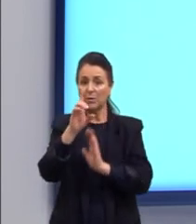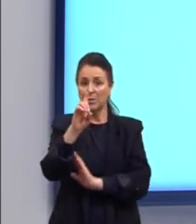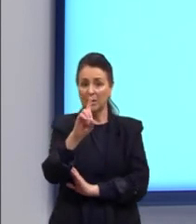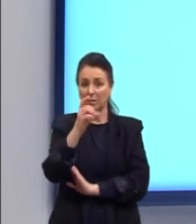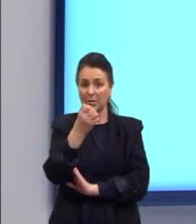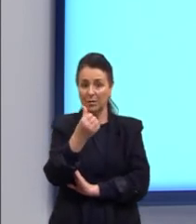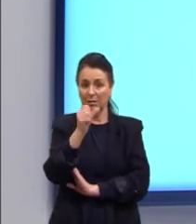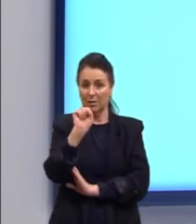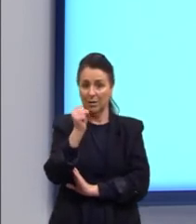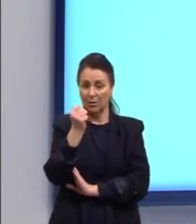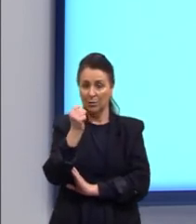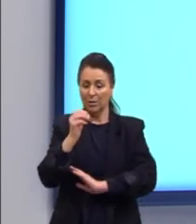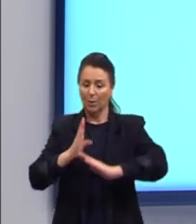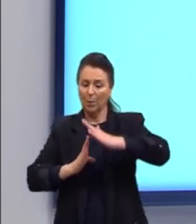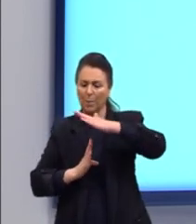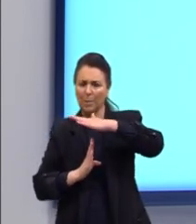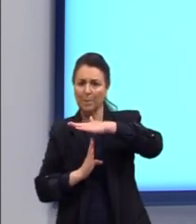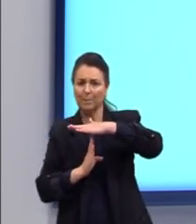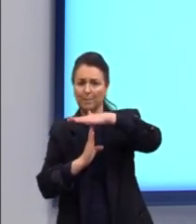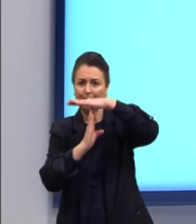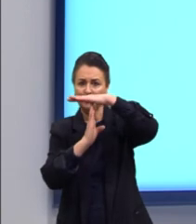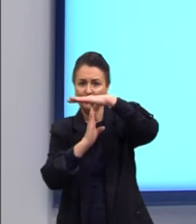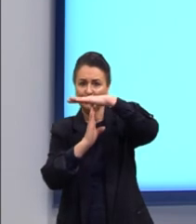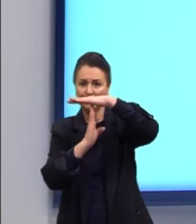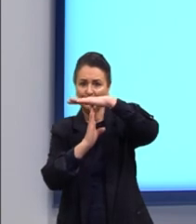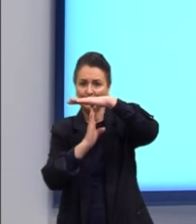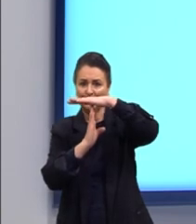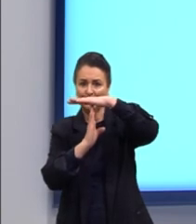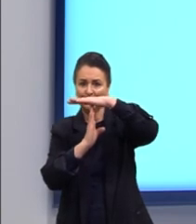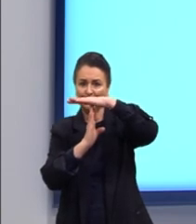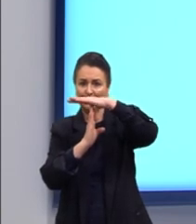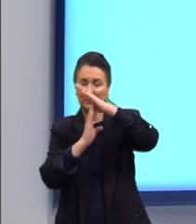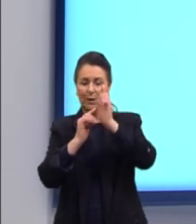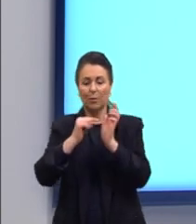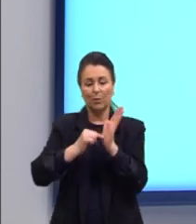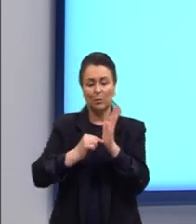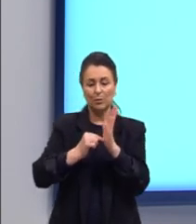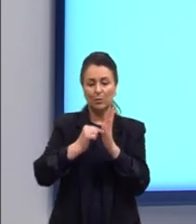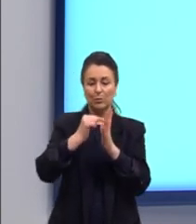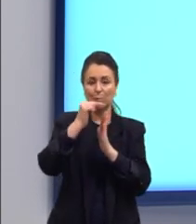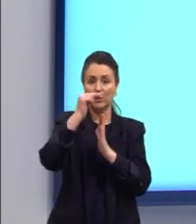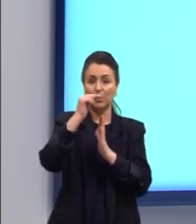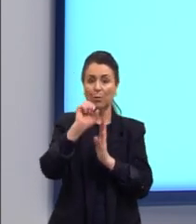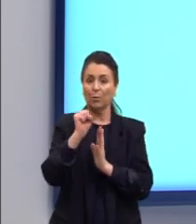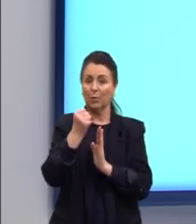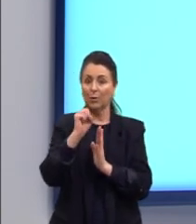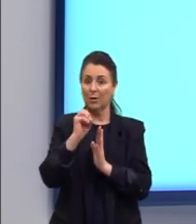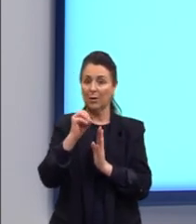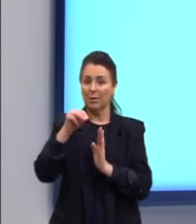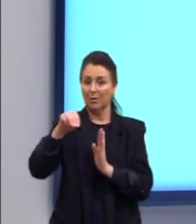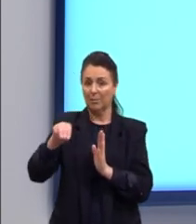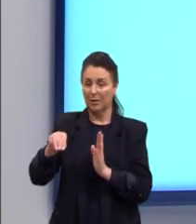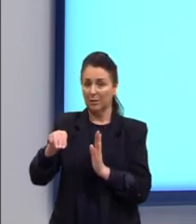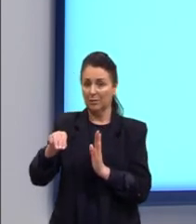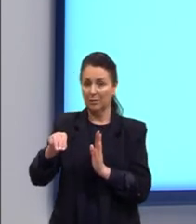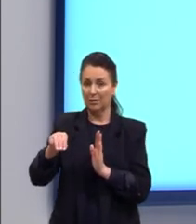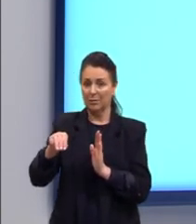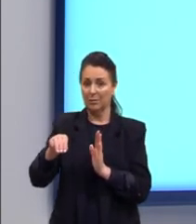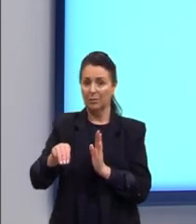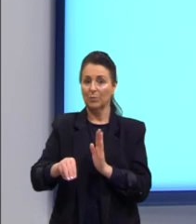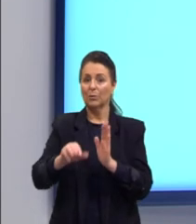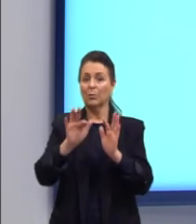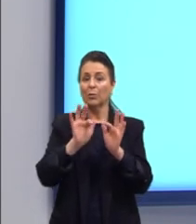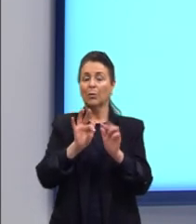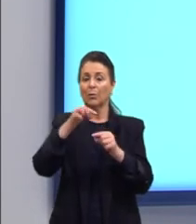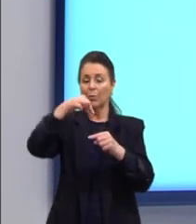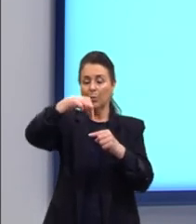que é o ponto mais alto nós Subimos né 80 metros no eixo F né